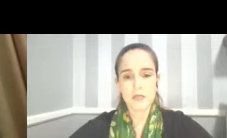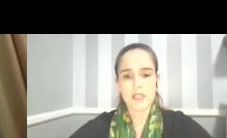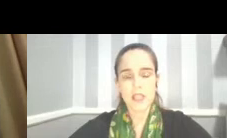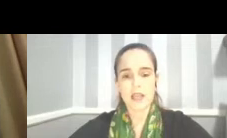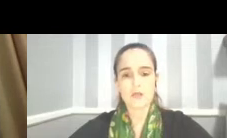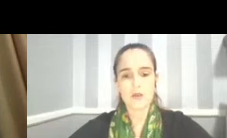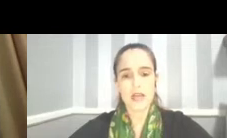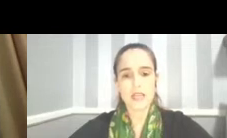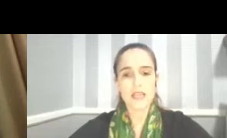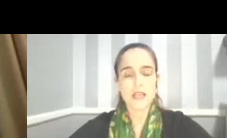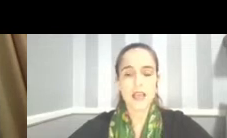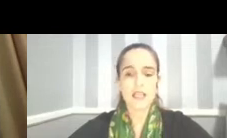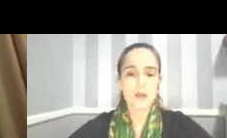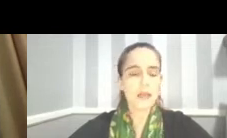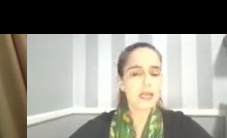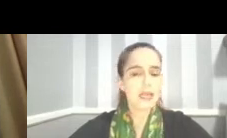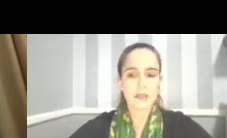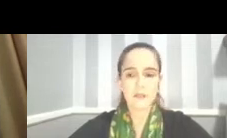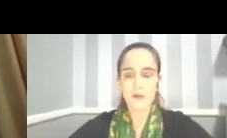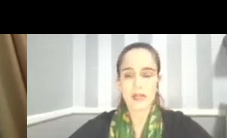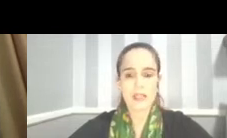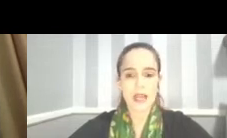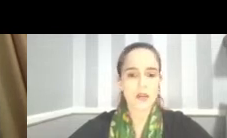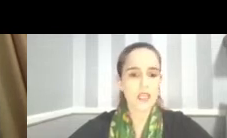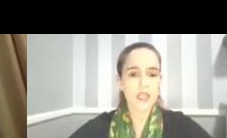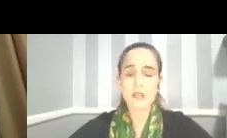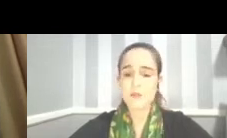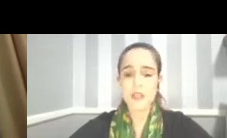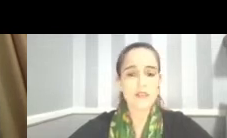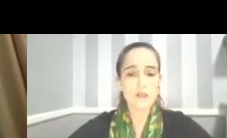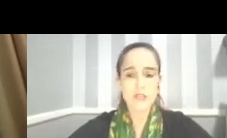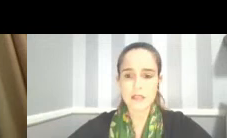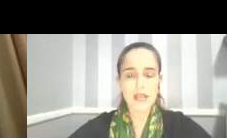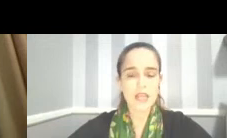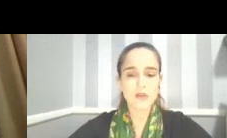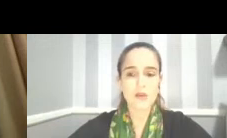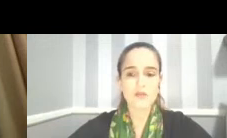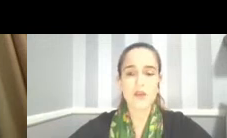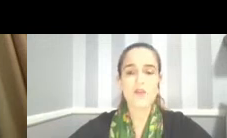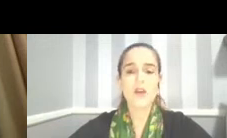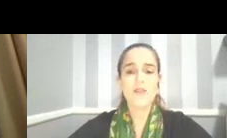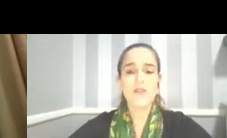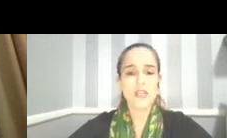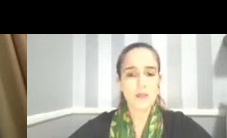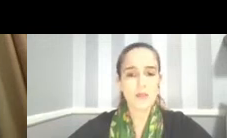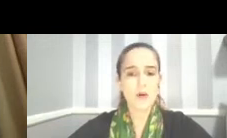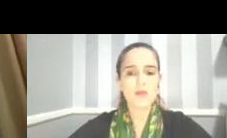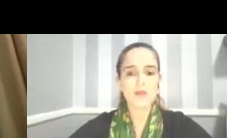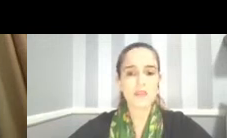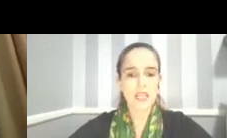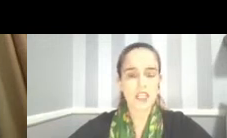for imediatamente querer assoar o nariz, a gente vai perder aquele tampão plaquetário ali e vai voltar a sangrar de novo. Então, fica